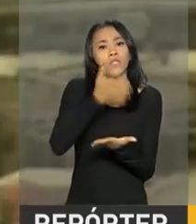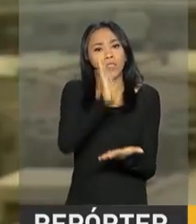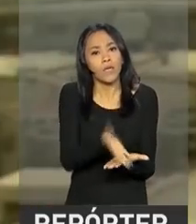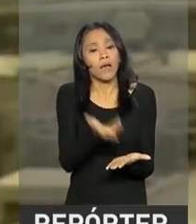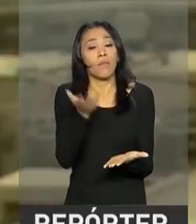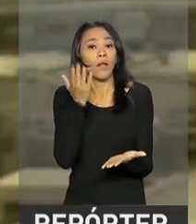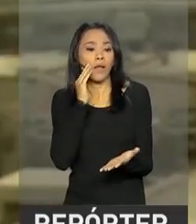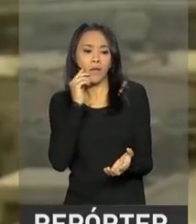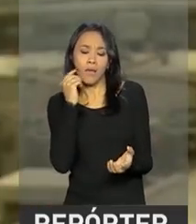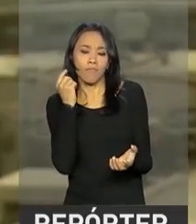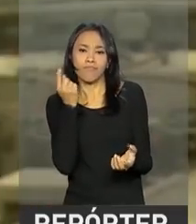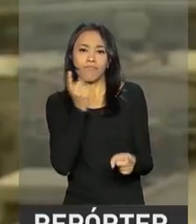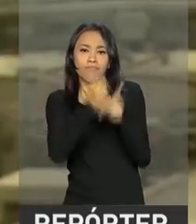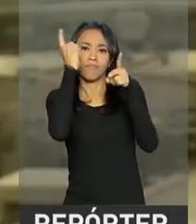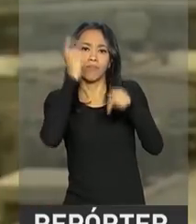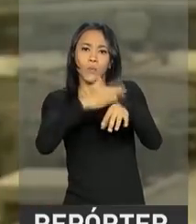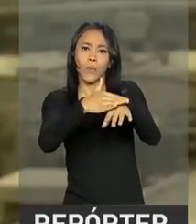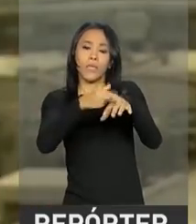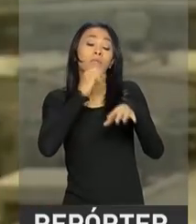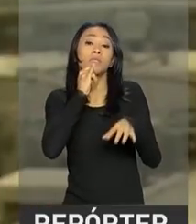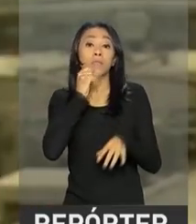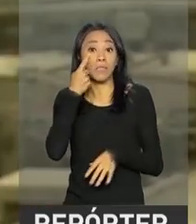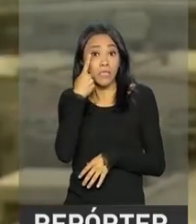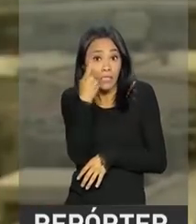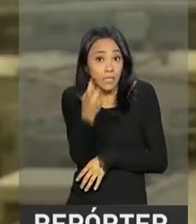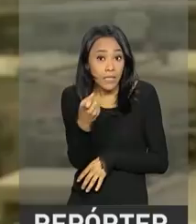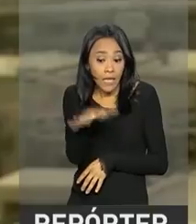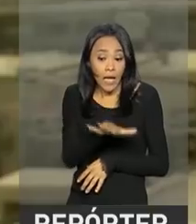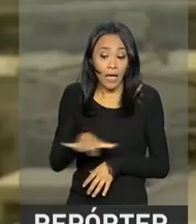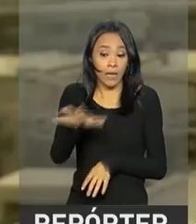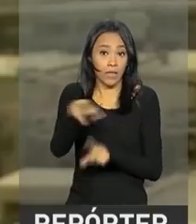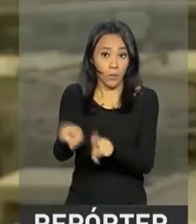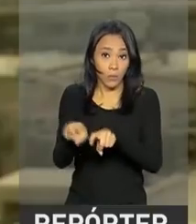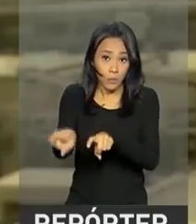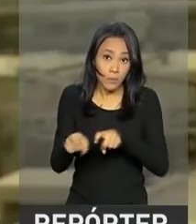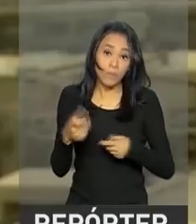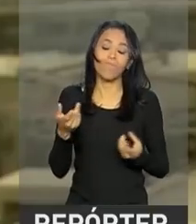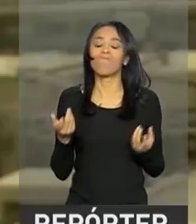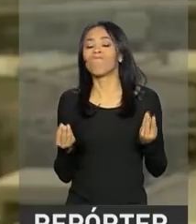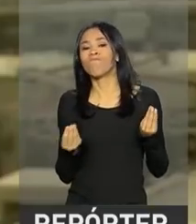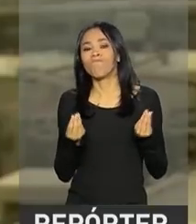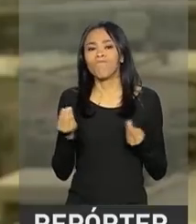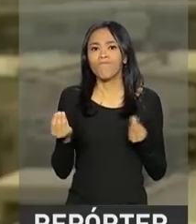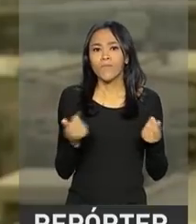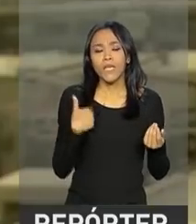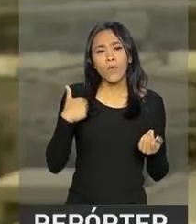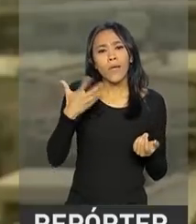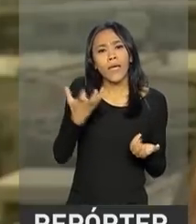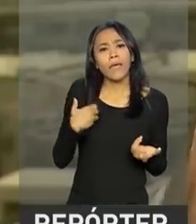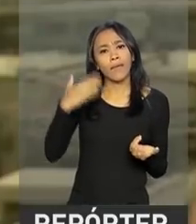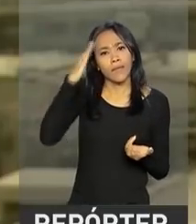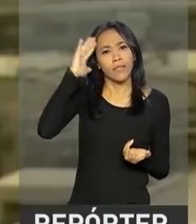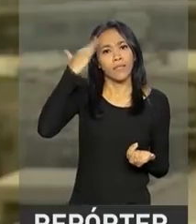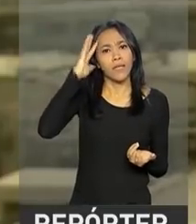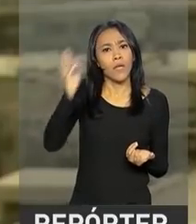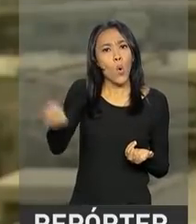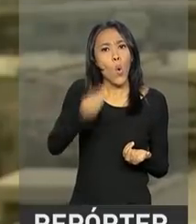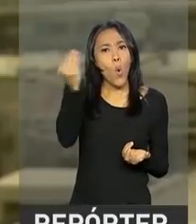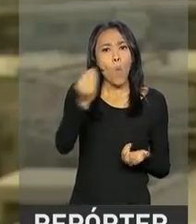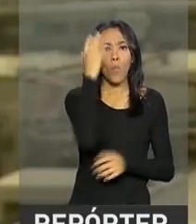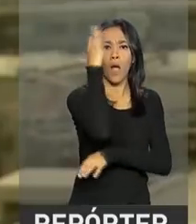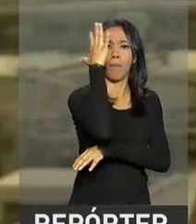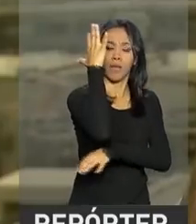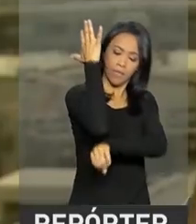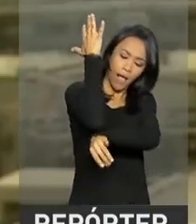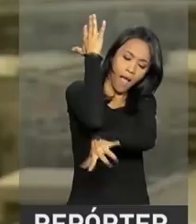eu estou interessado, por exemplo, em agricultura, eu posso estar interessado em entender como que a raiz de uma